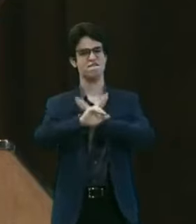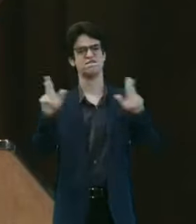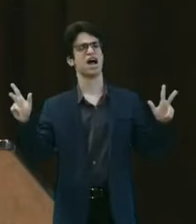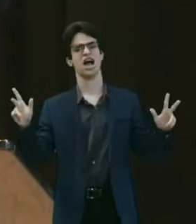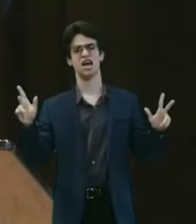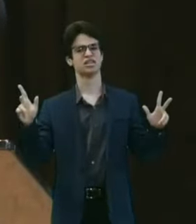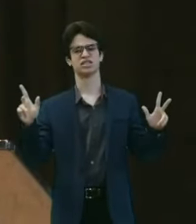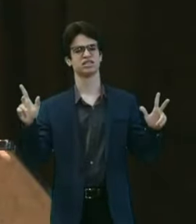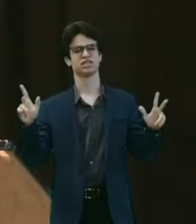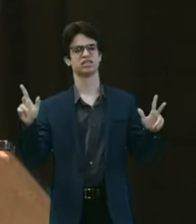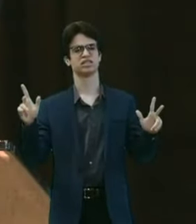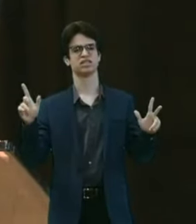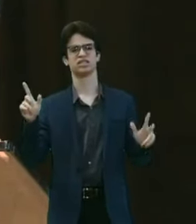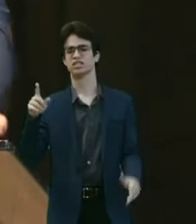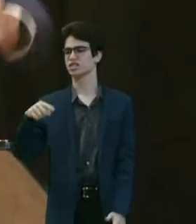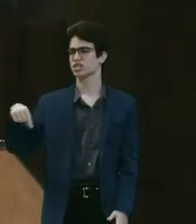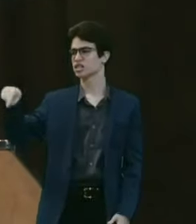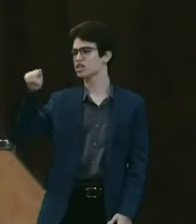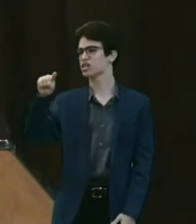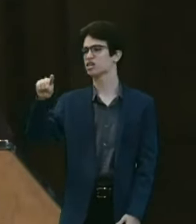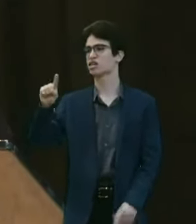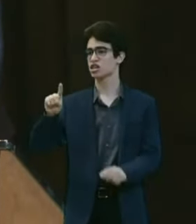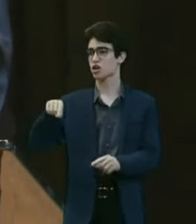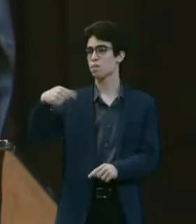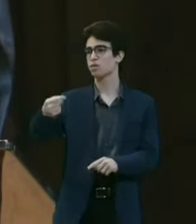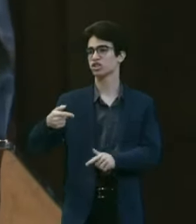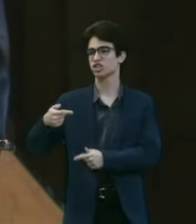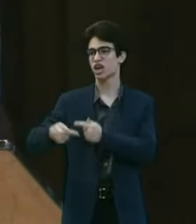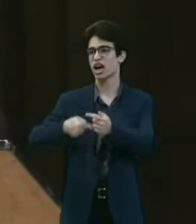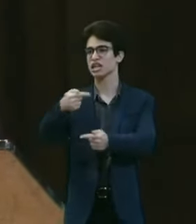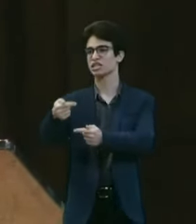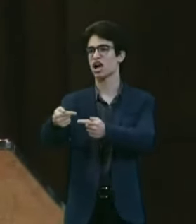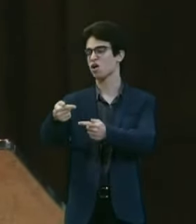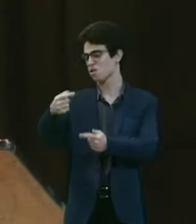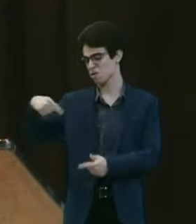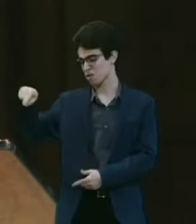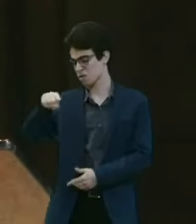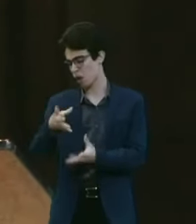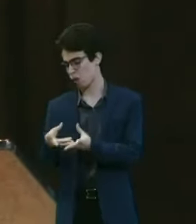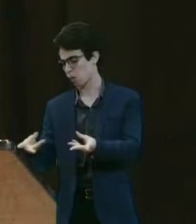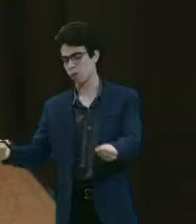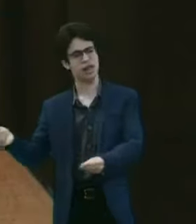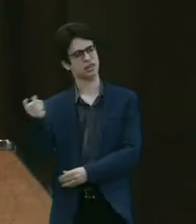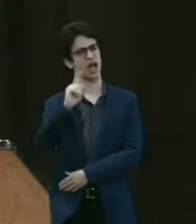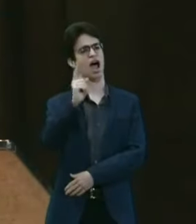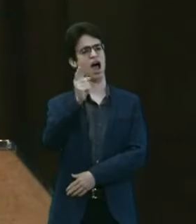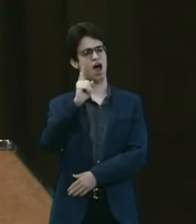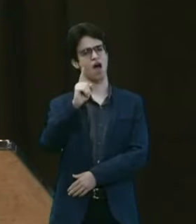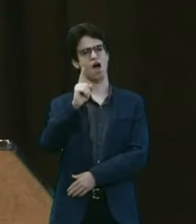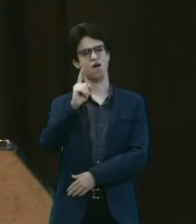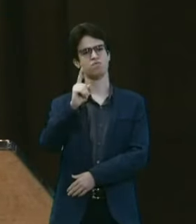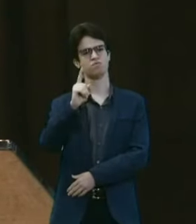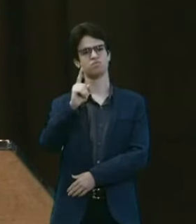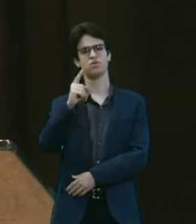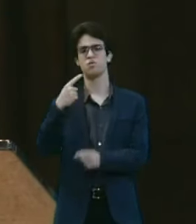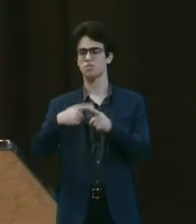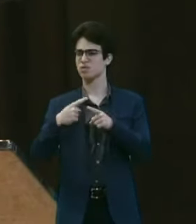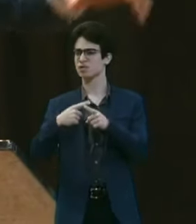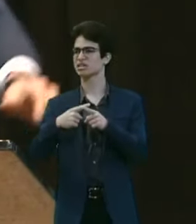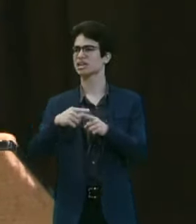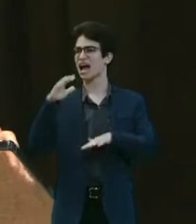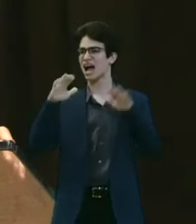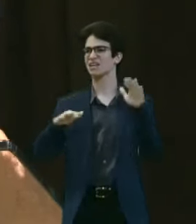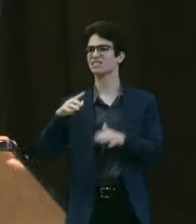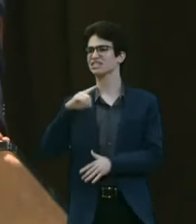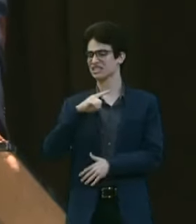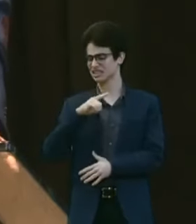Nós não vamos perder a próxima geração. Quantos creem nisso? Existe uma guerra invisível